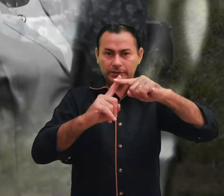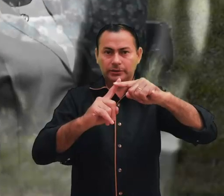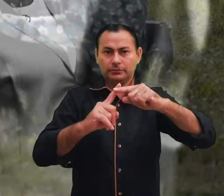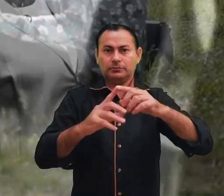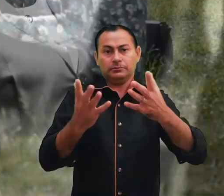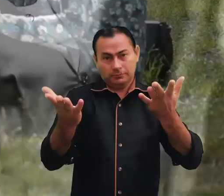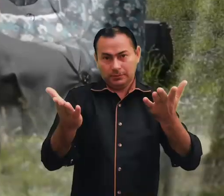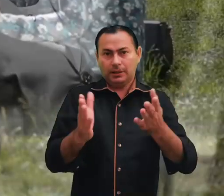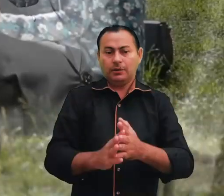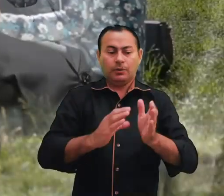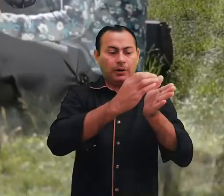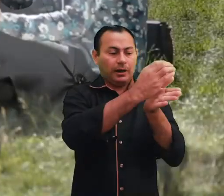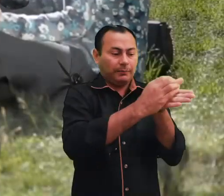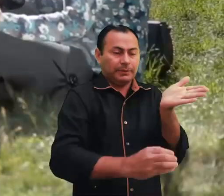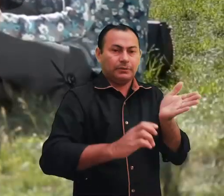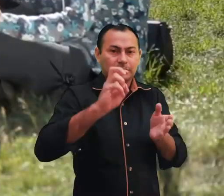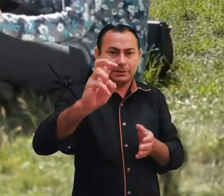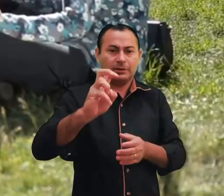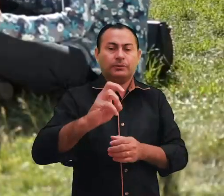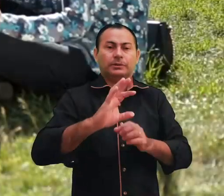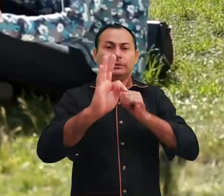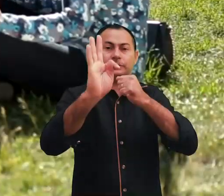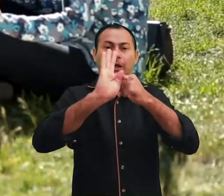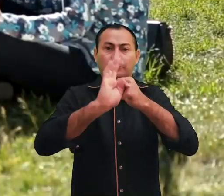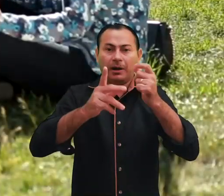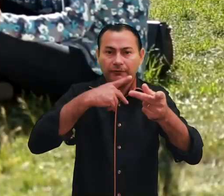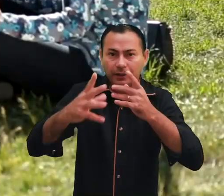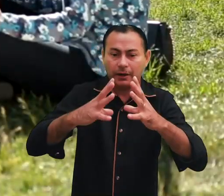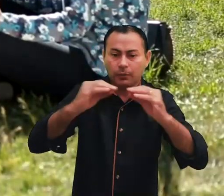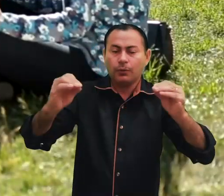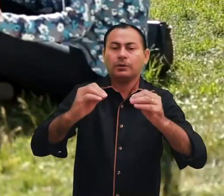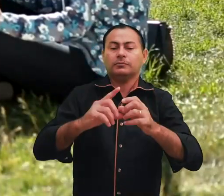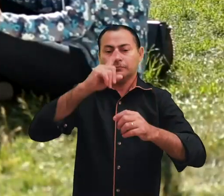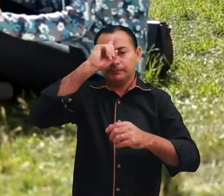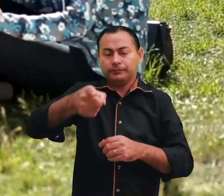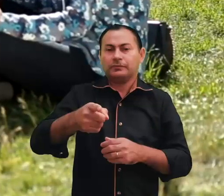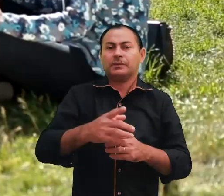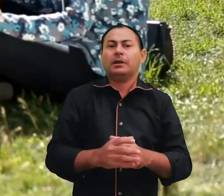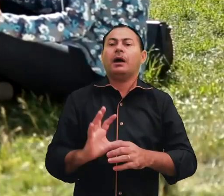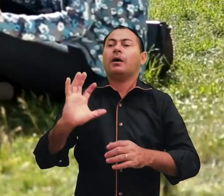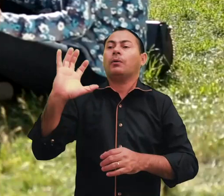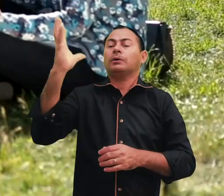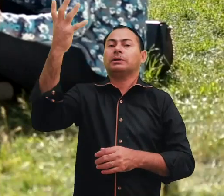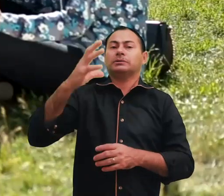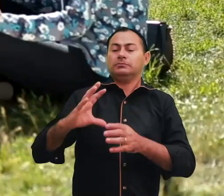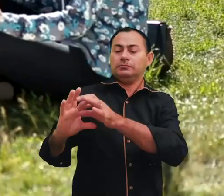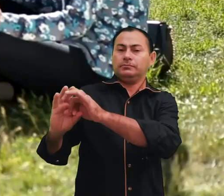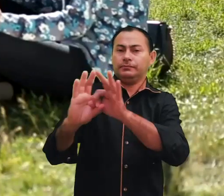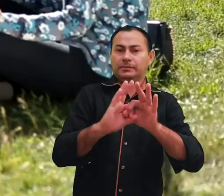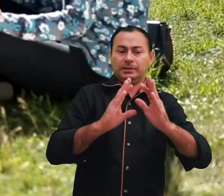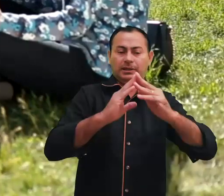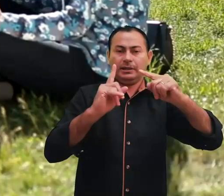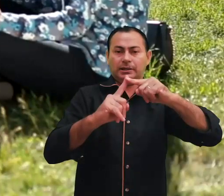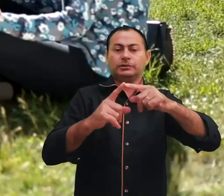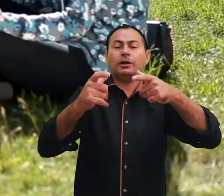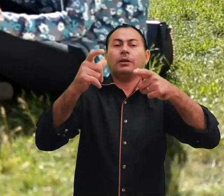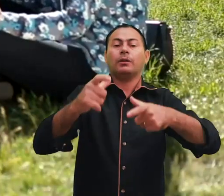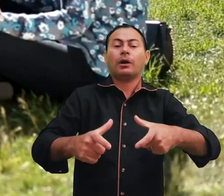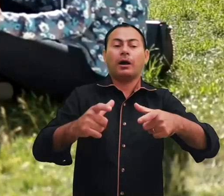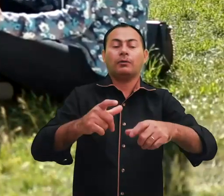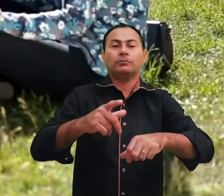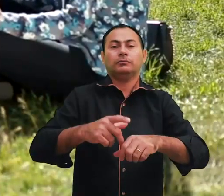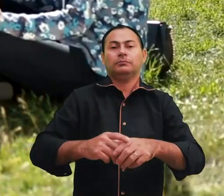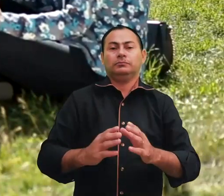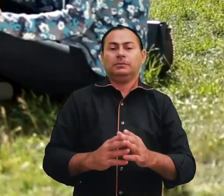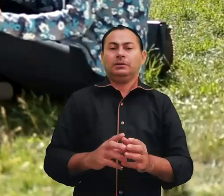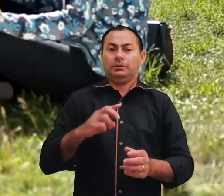igreja. É isso que o capítulo 5 de Tiago nos diz, que a cura é ordenada para acontecer no contexto da igreja local.